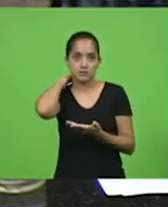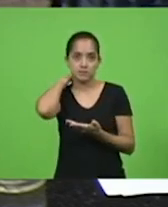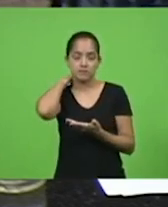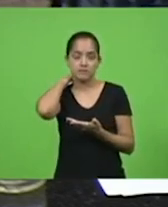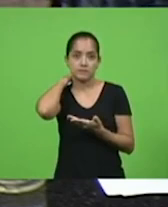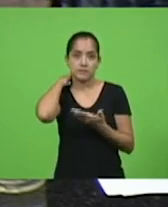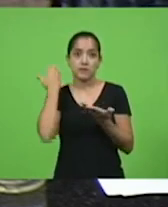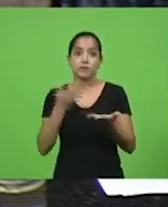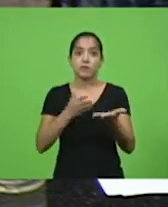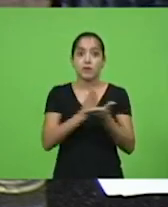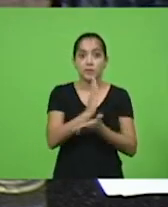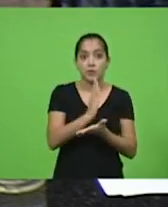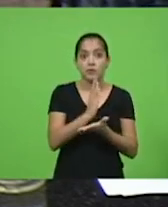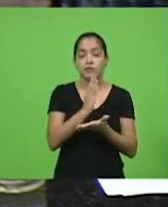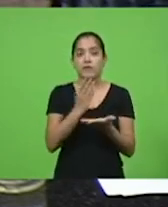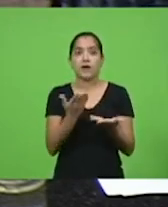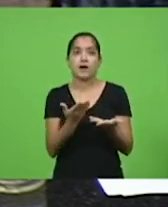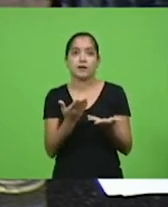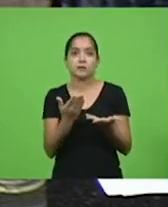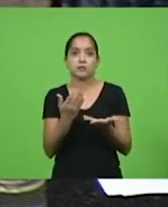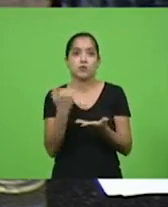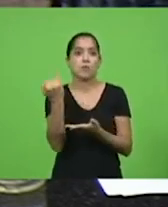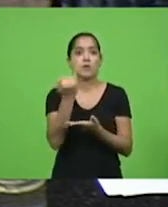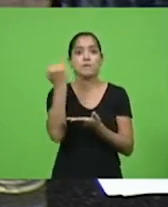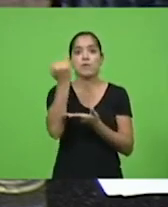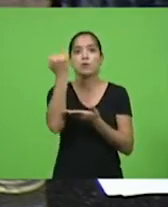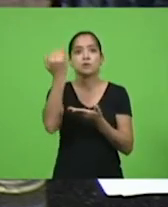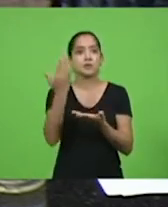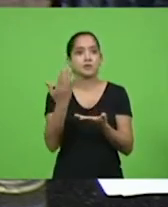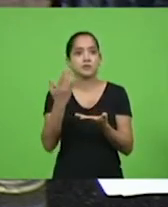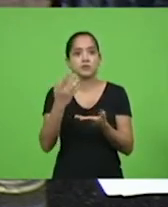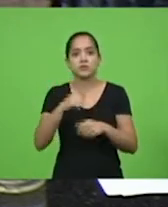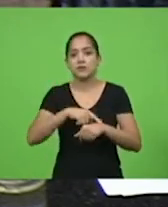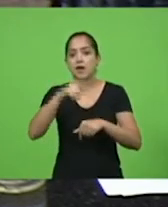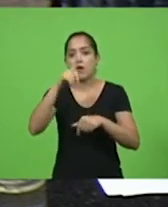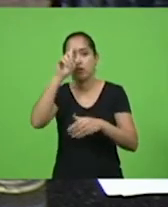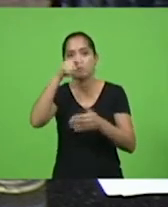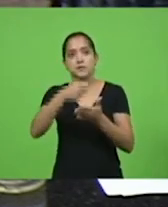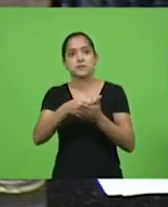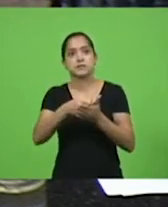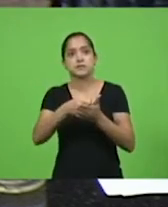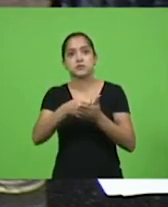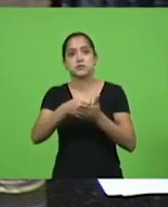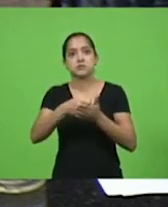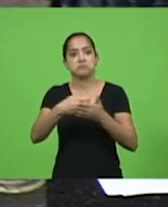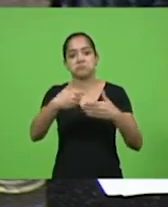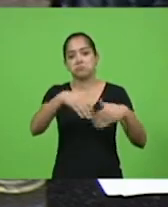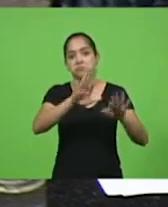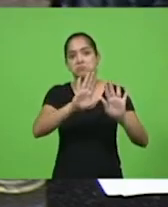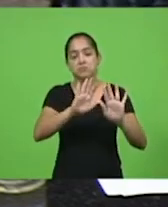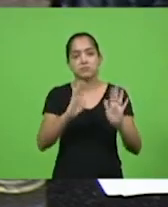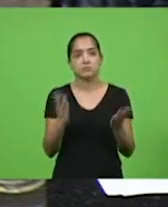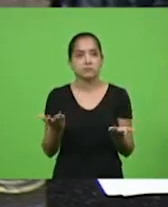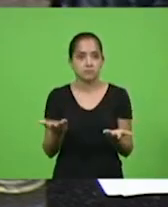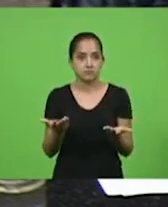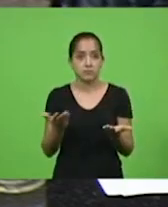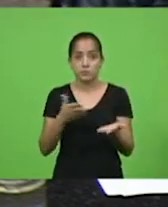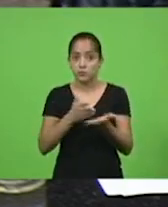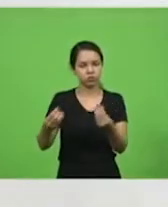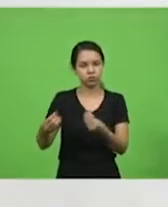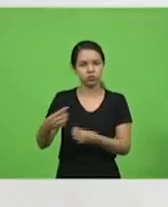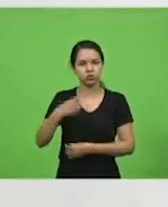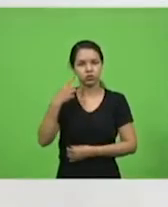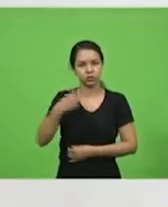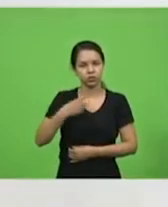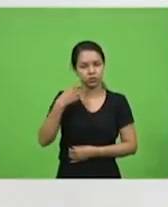Aquilo que foi aprovado aqui como essencial, na hora de tomar a decisão, eles passam por cima do que foi aprovado aqui pela casa do